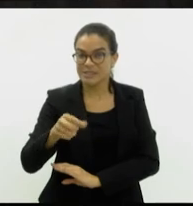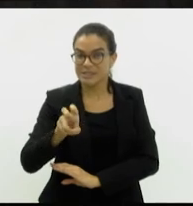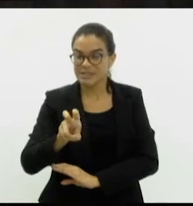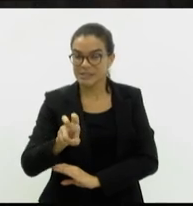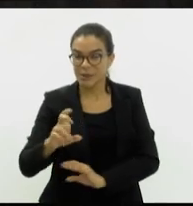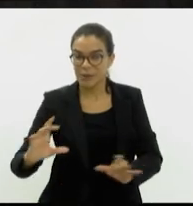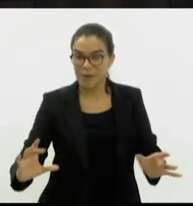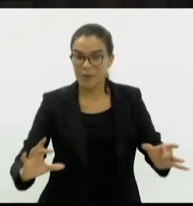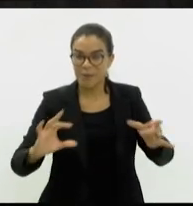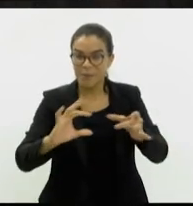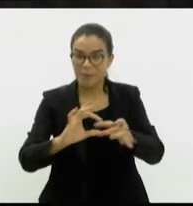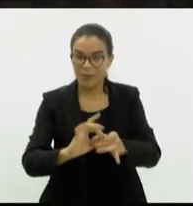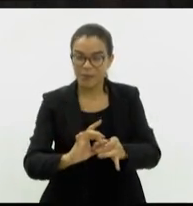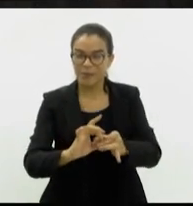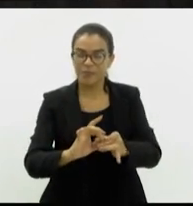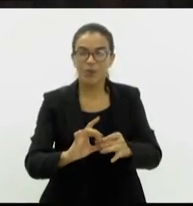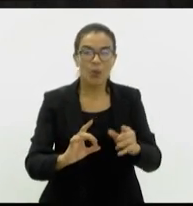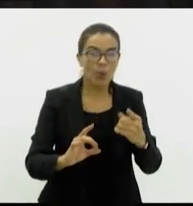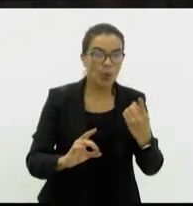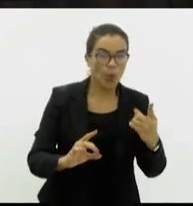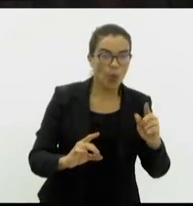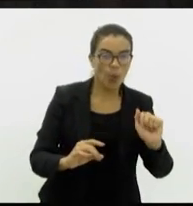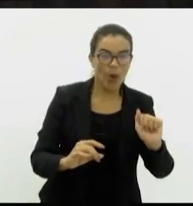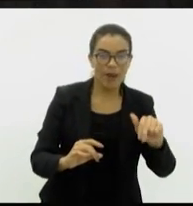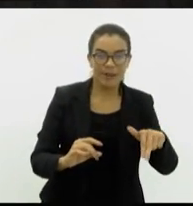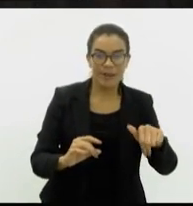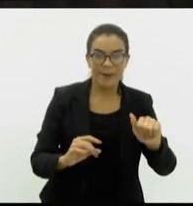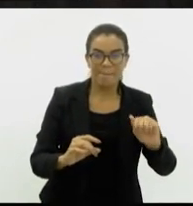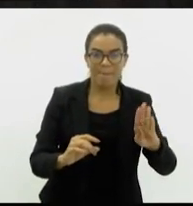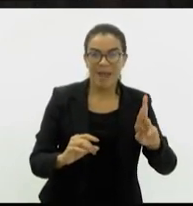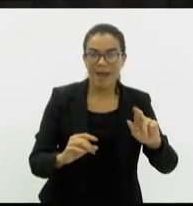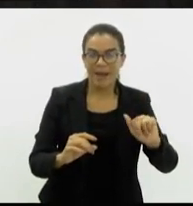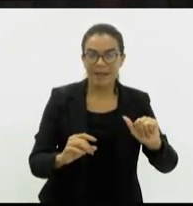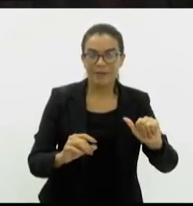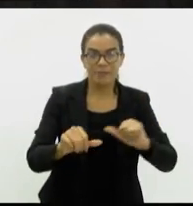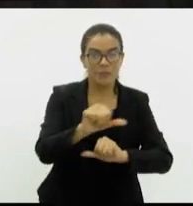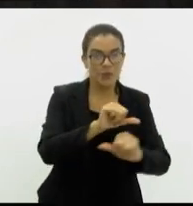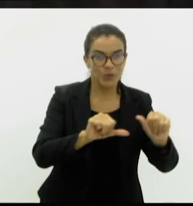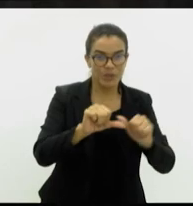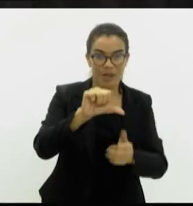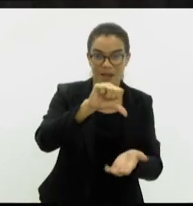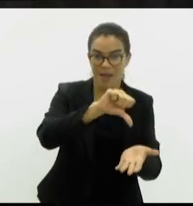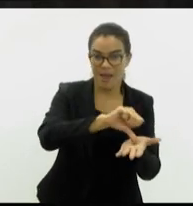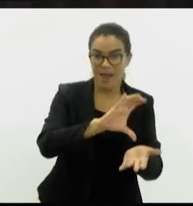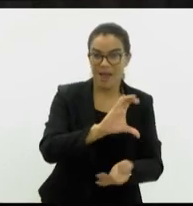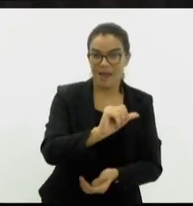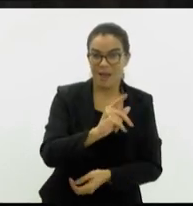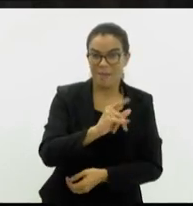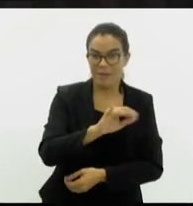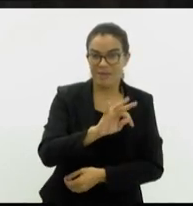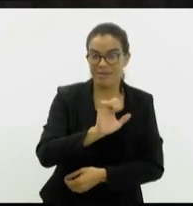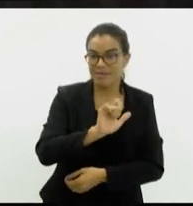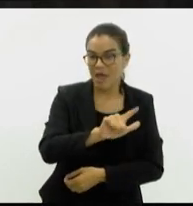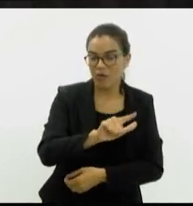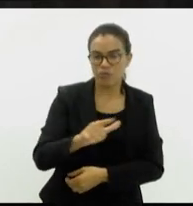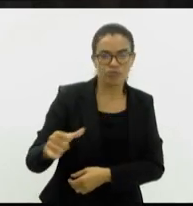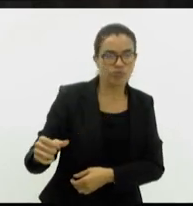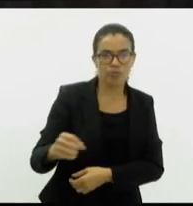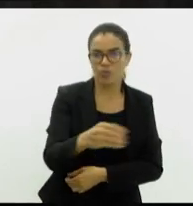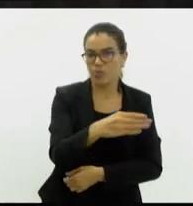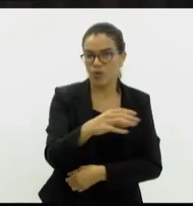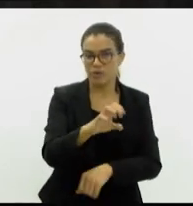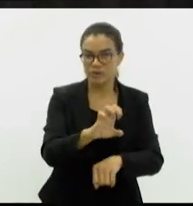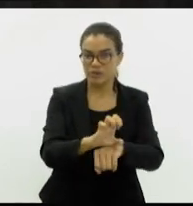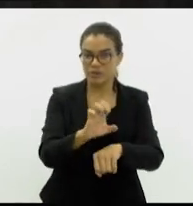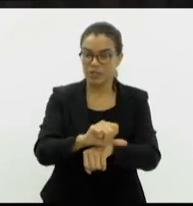fusão a Guanabara vira município da capital e é criado o novo Estado do